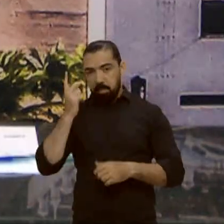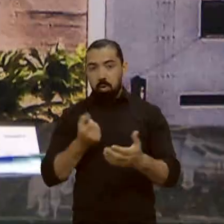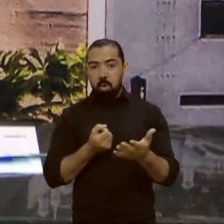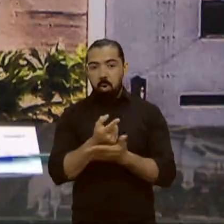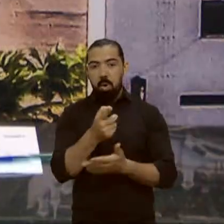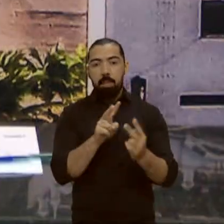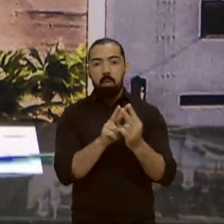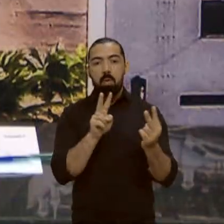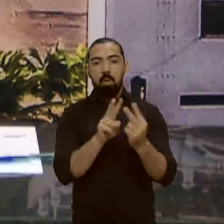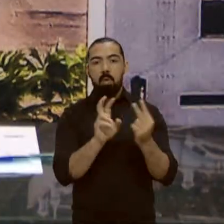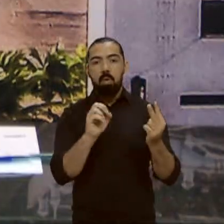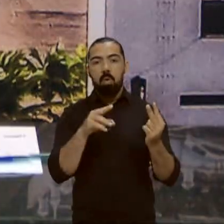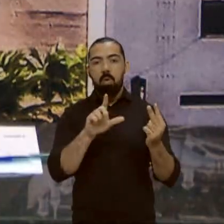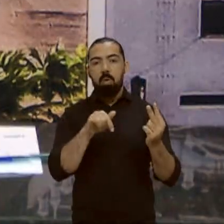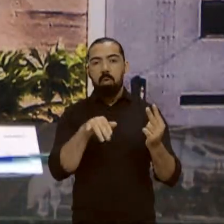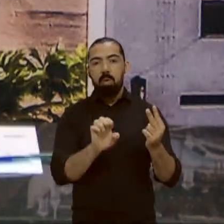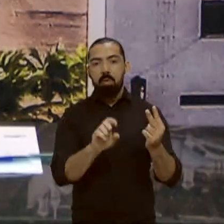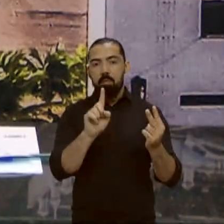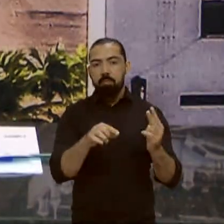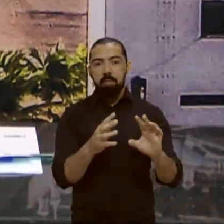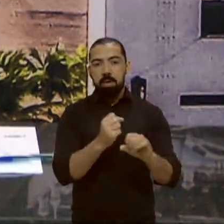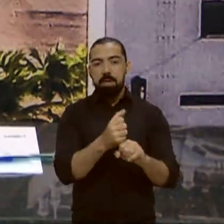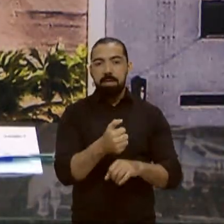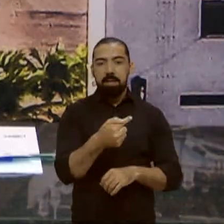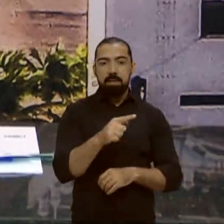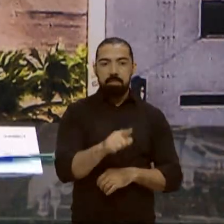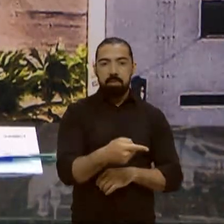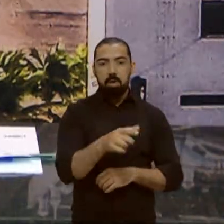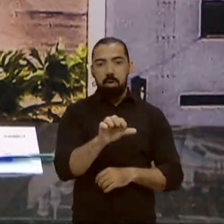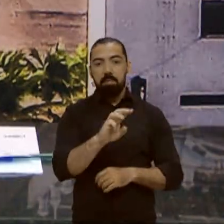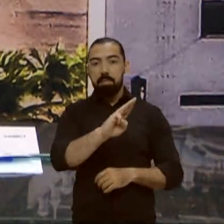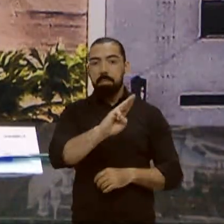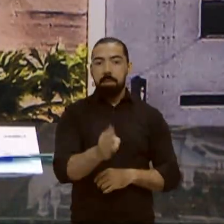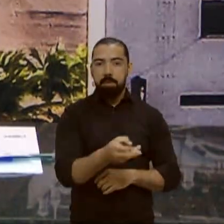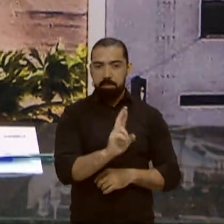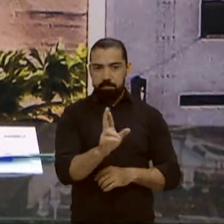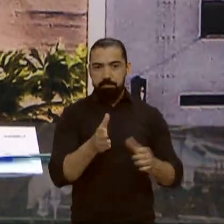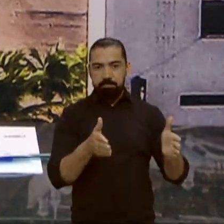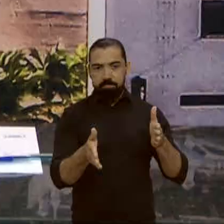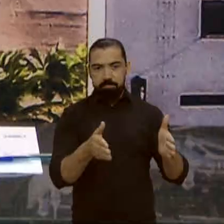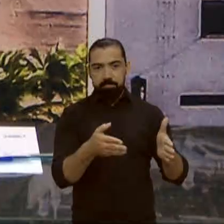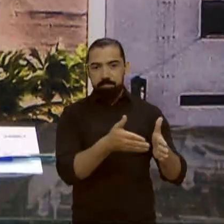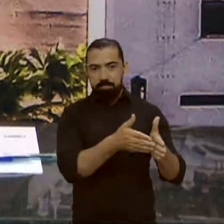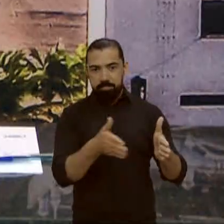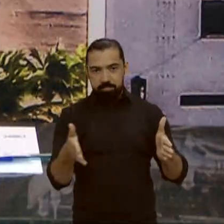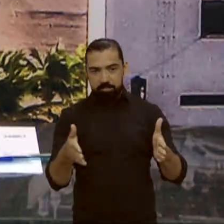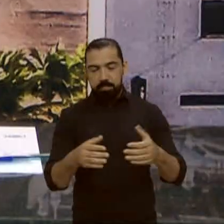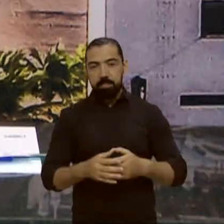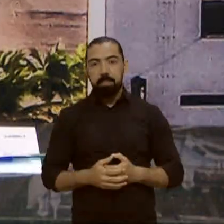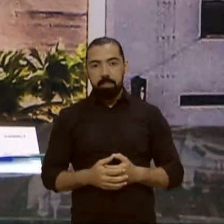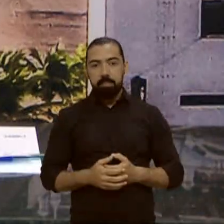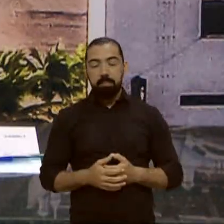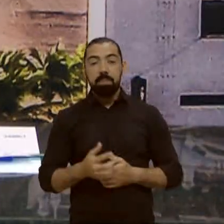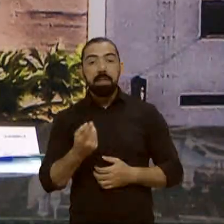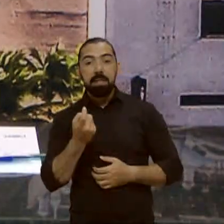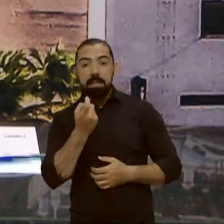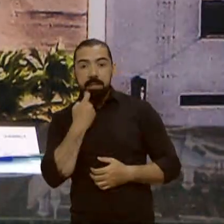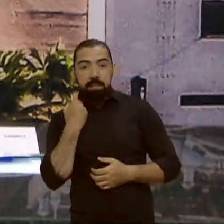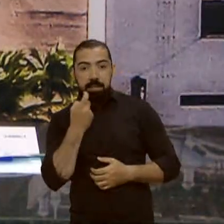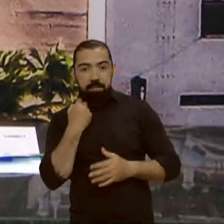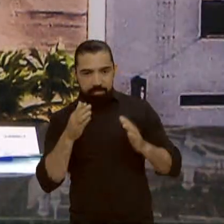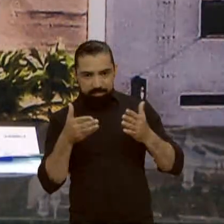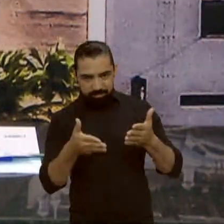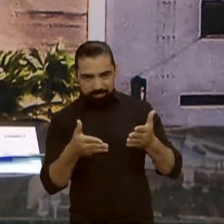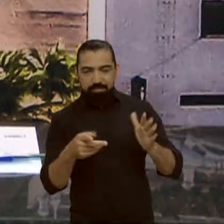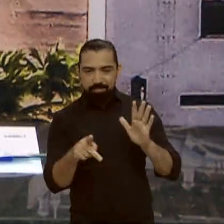atingiu cerca de 17,9 milhões nesse período. Na sexta-feira específica